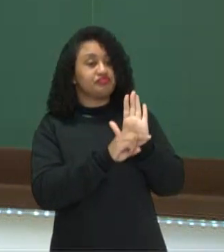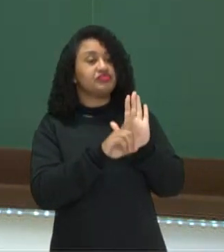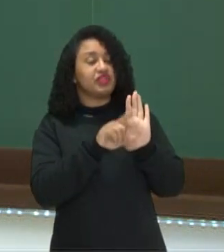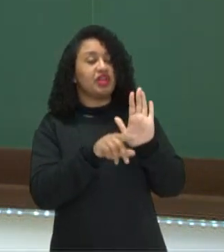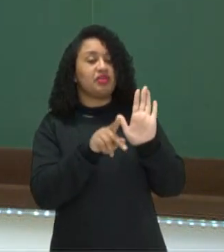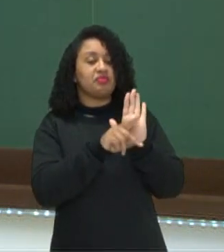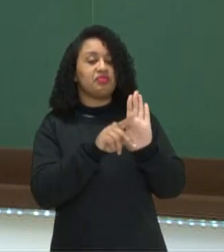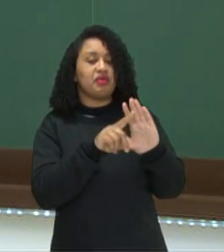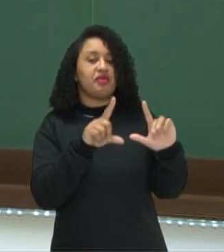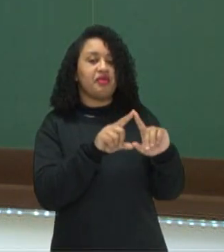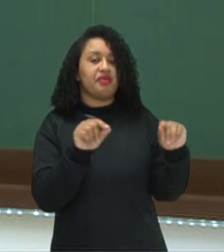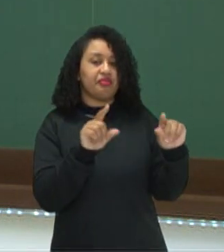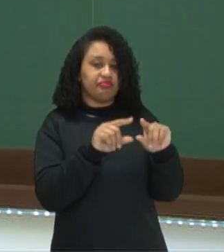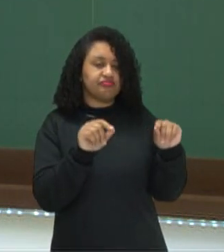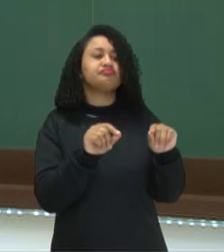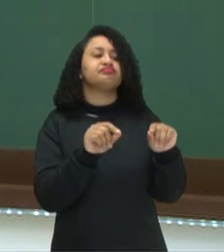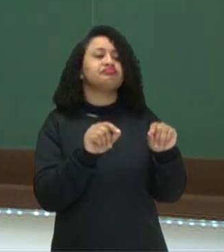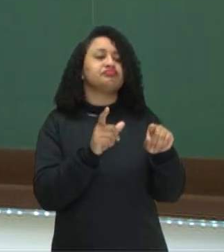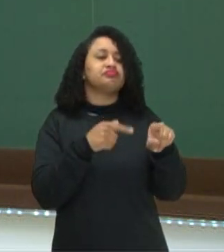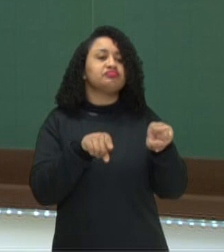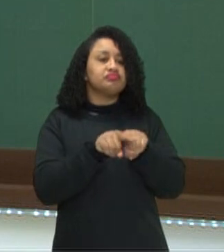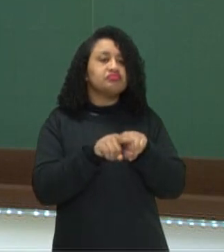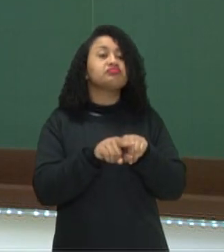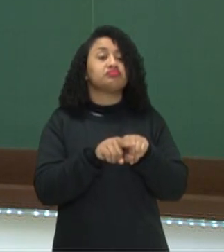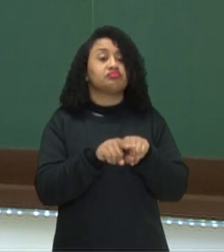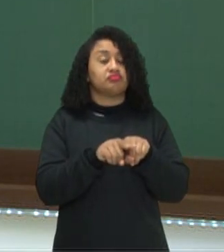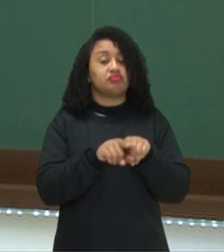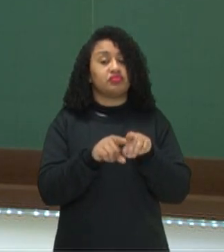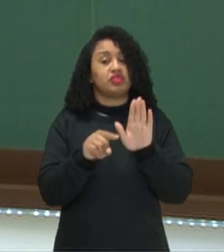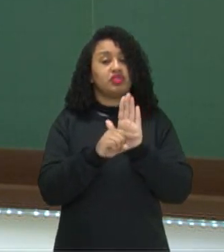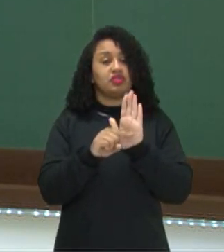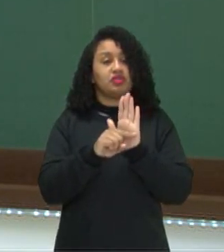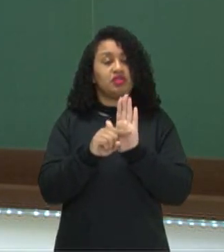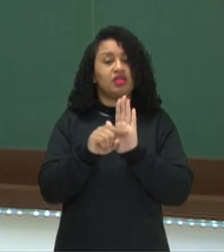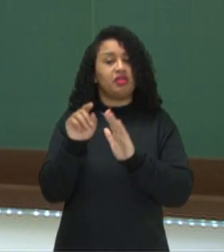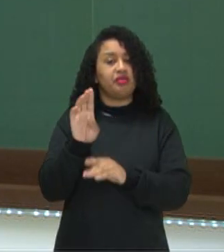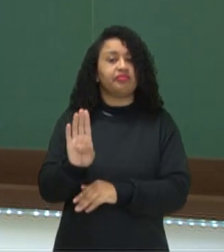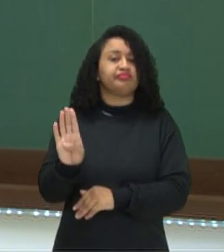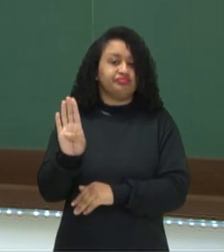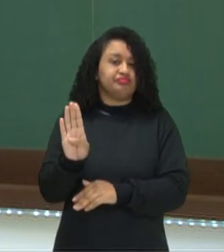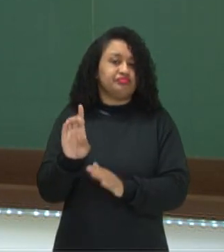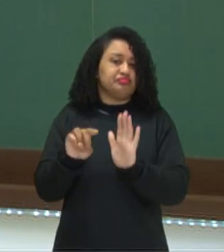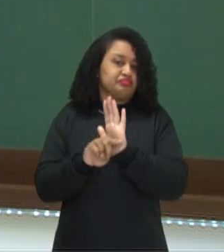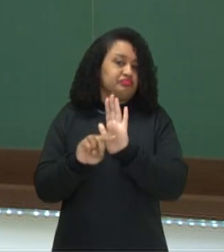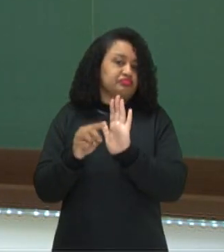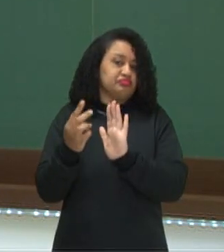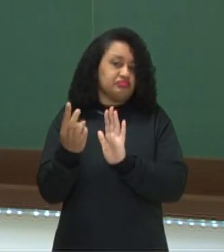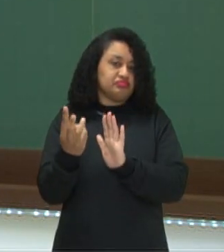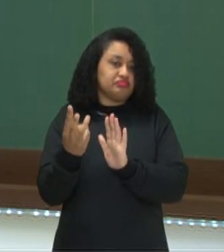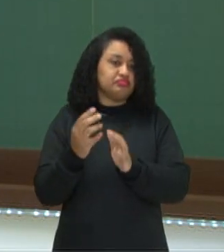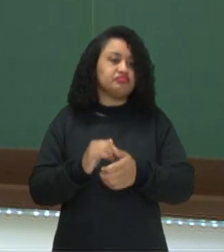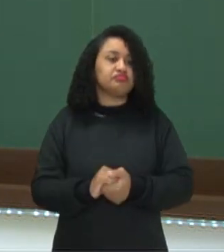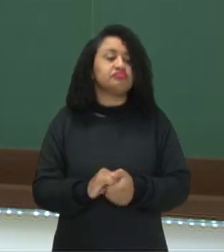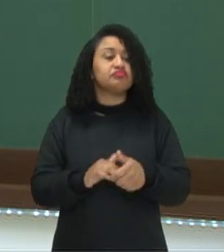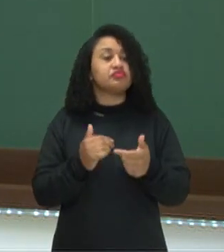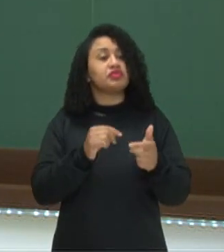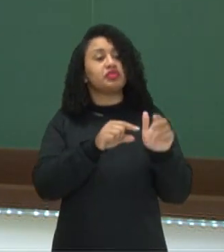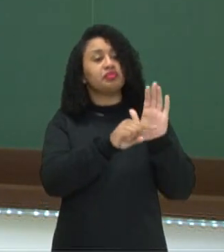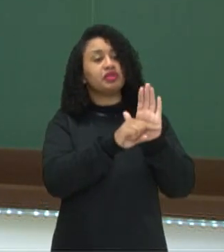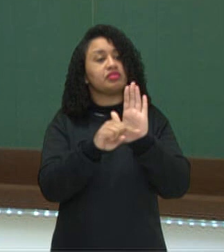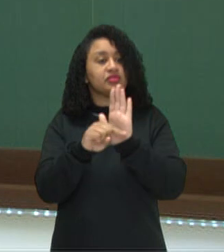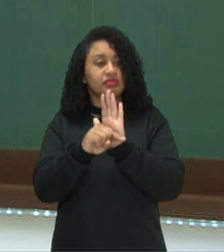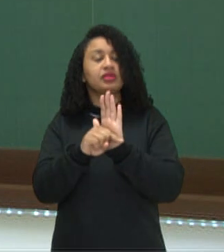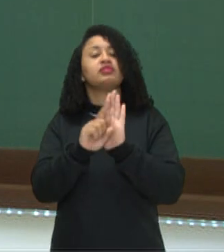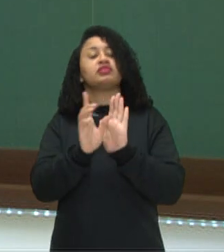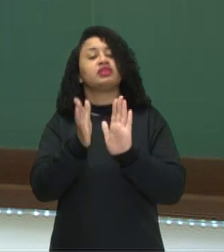da fórmula, repetir. Menos o meu b, né, aqui, menos 3, né? Menos com menos, a gente já sabe que